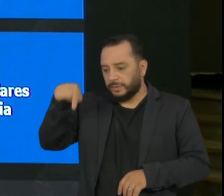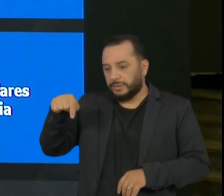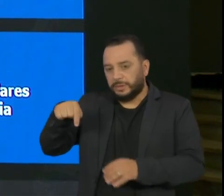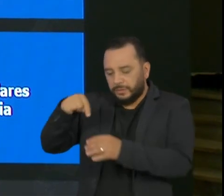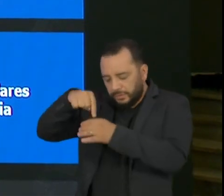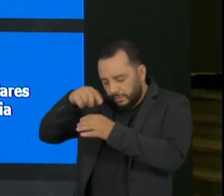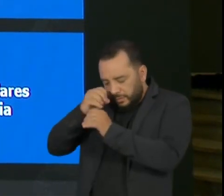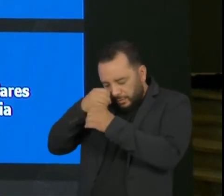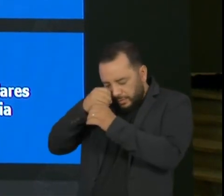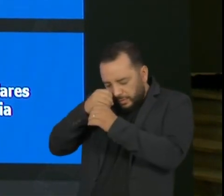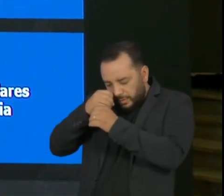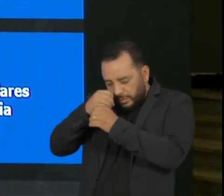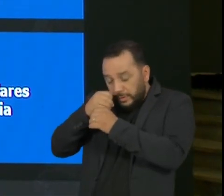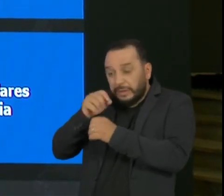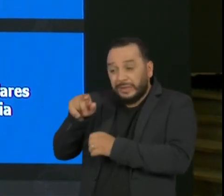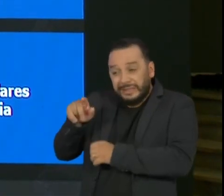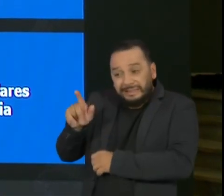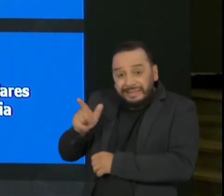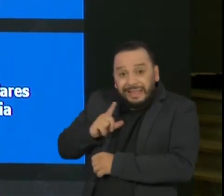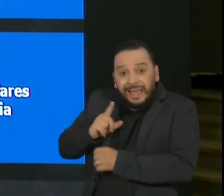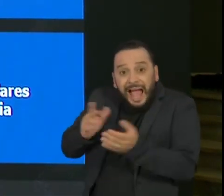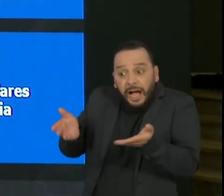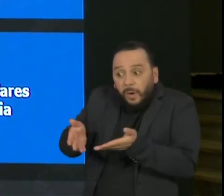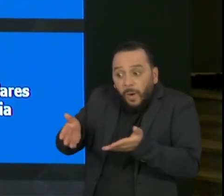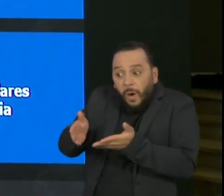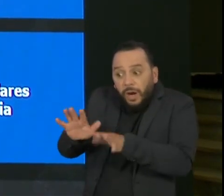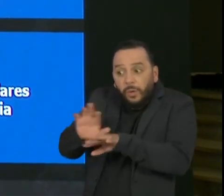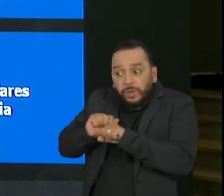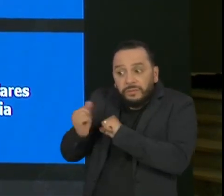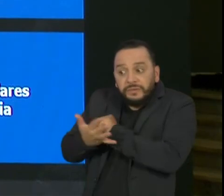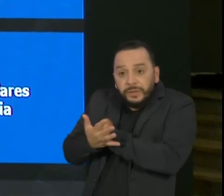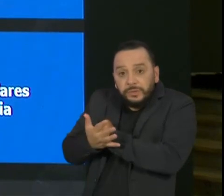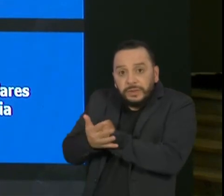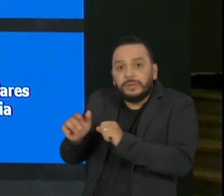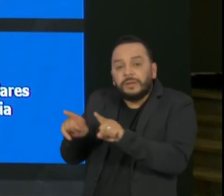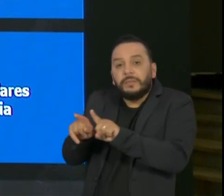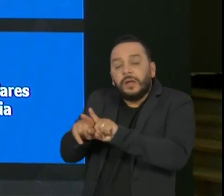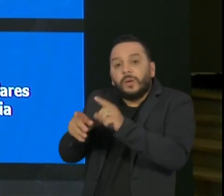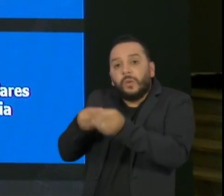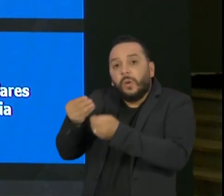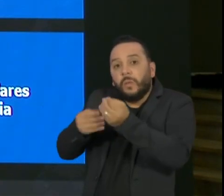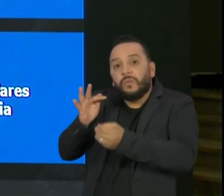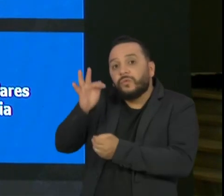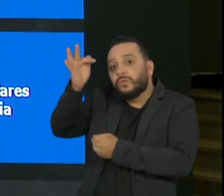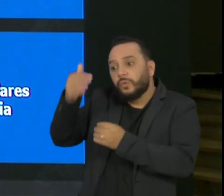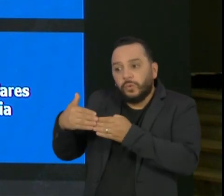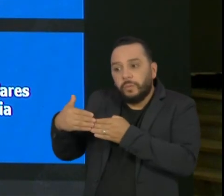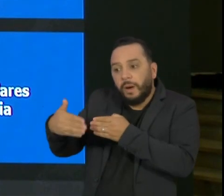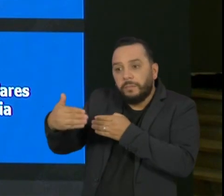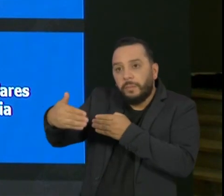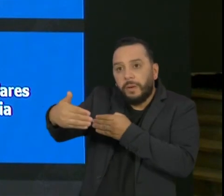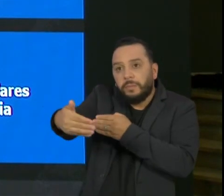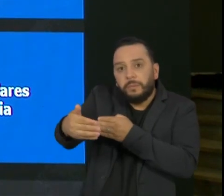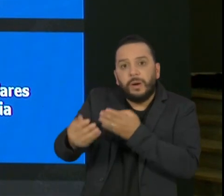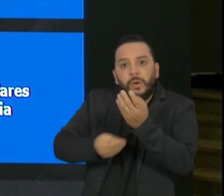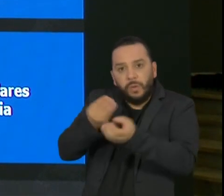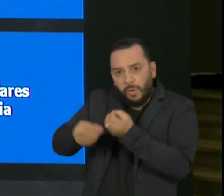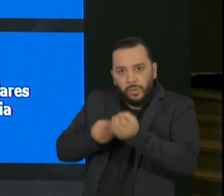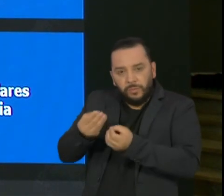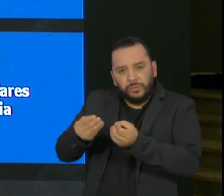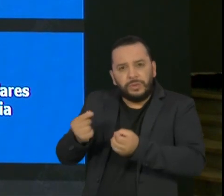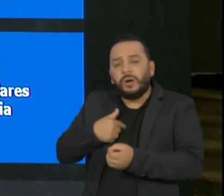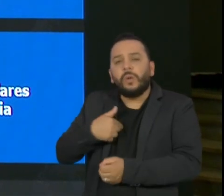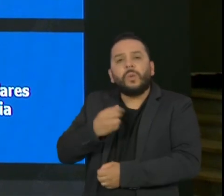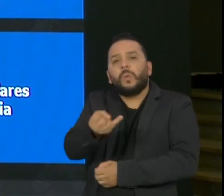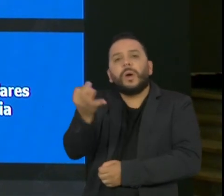presente e olham para o futuro. Quer dizer, quantos estão infectados nesse momento? Qual é o tamanho das